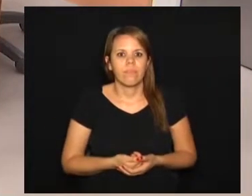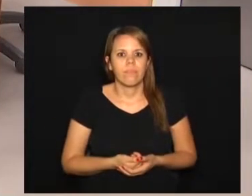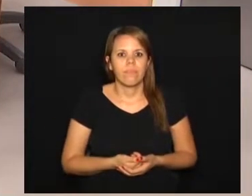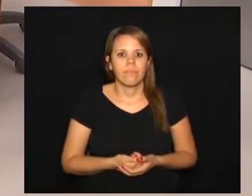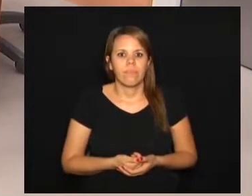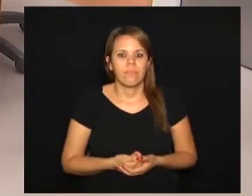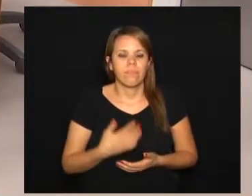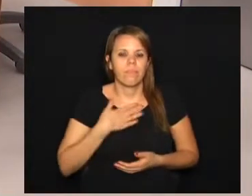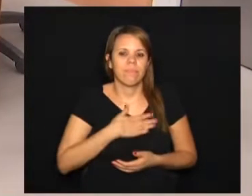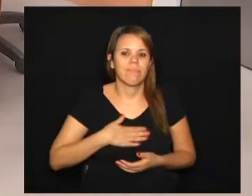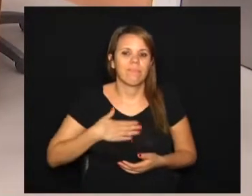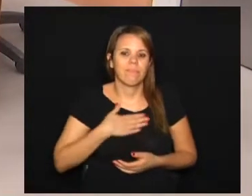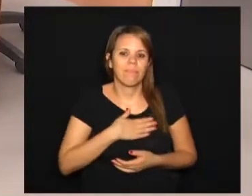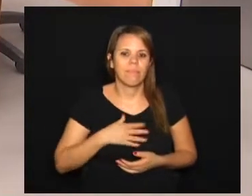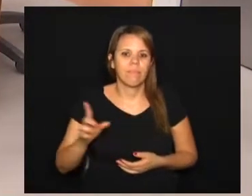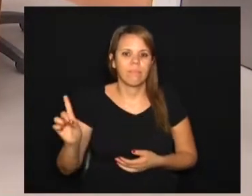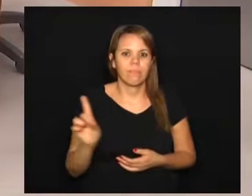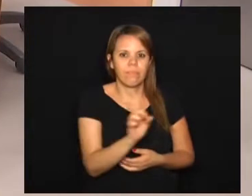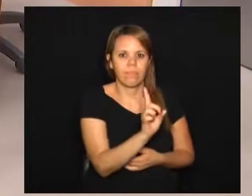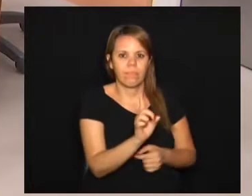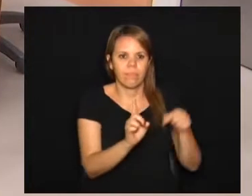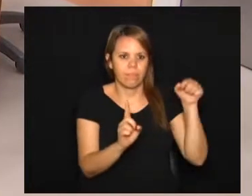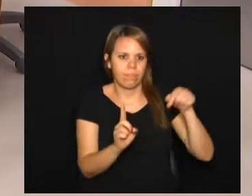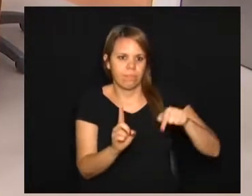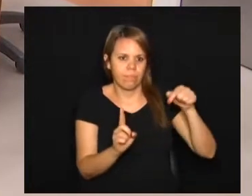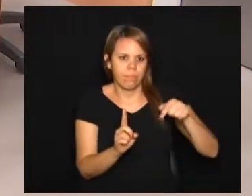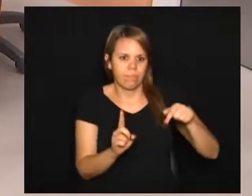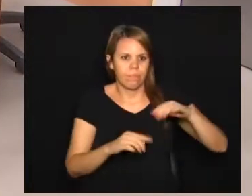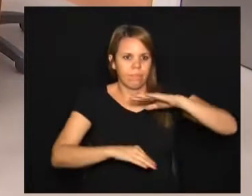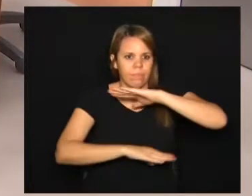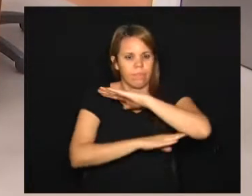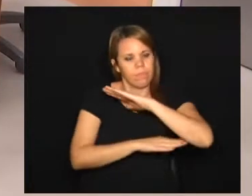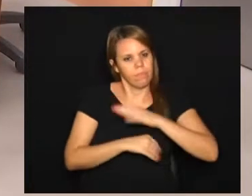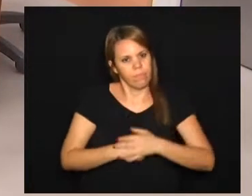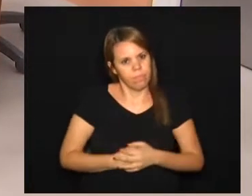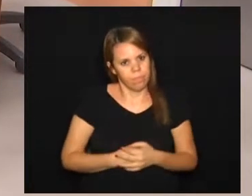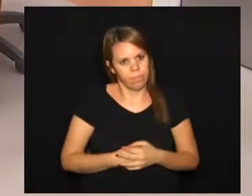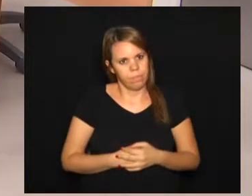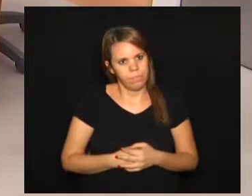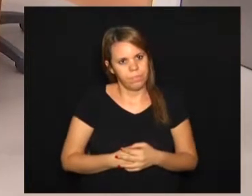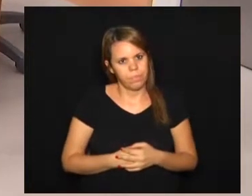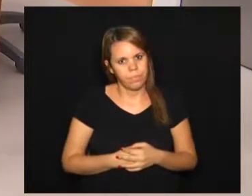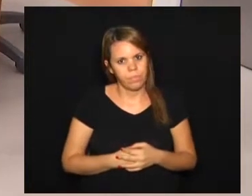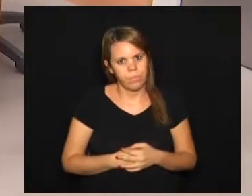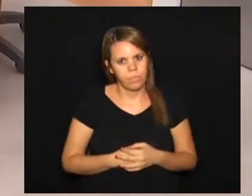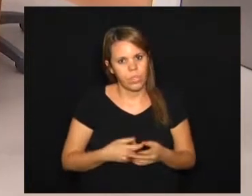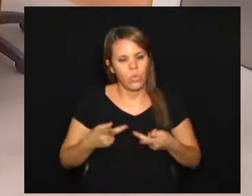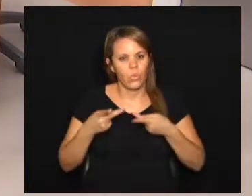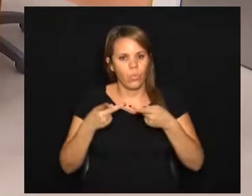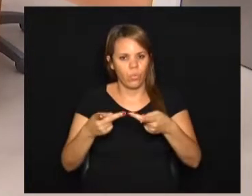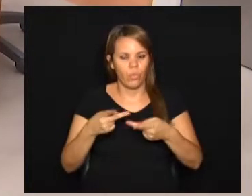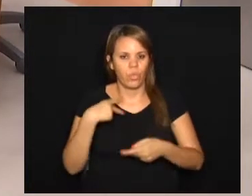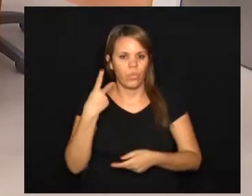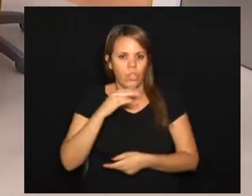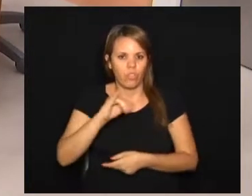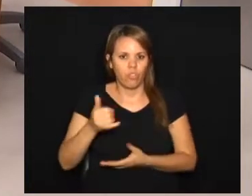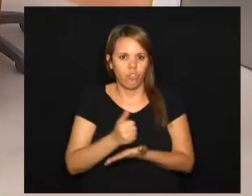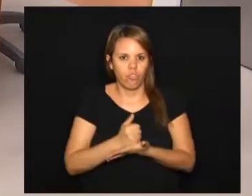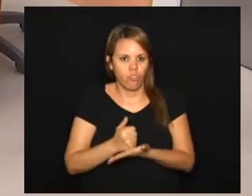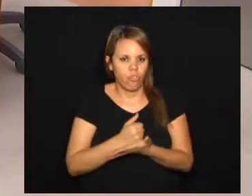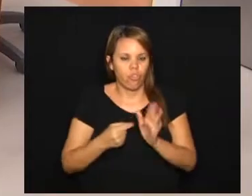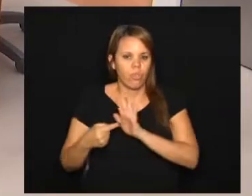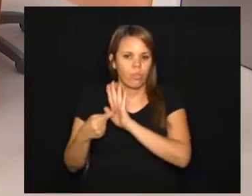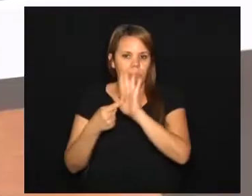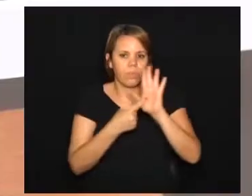É com grande prazer que eu venho mais uma vez a essa casa para fazer, a convite do Jorge, a